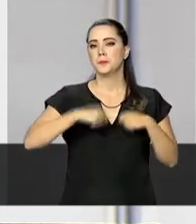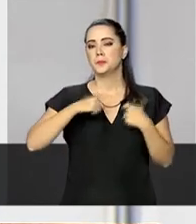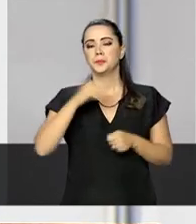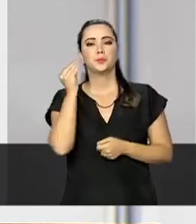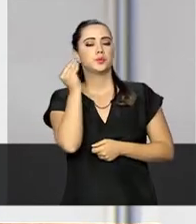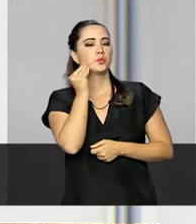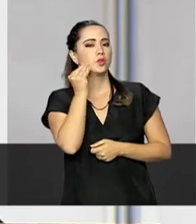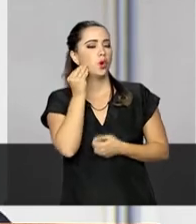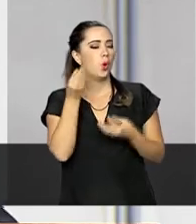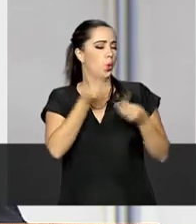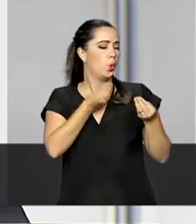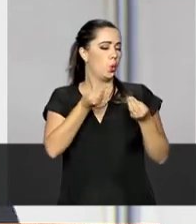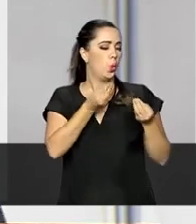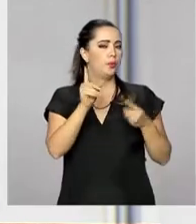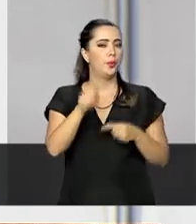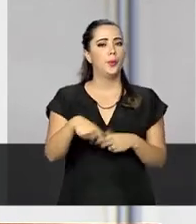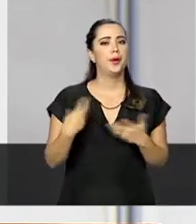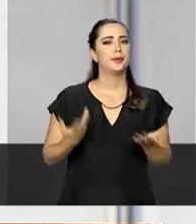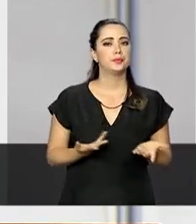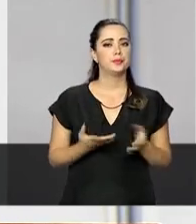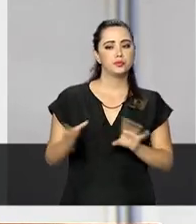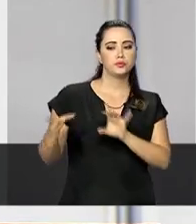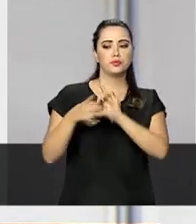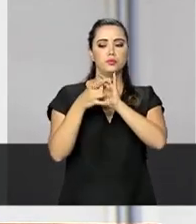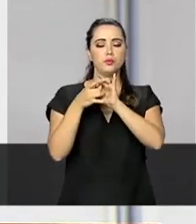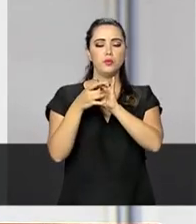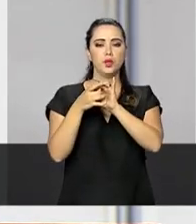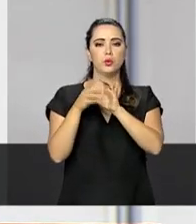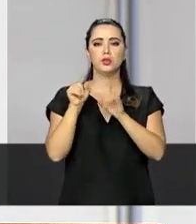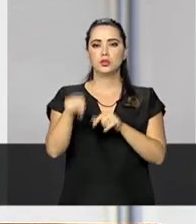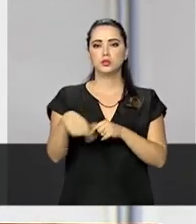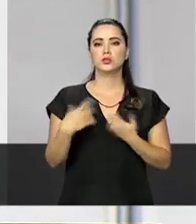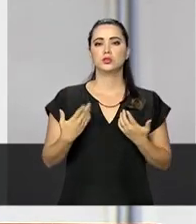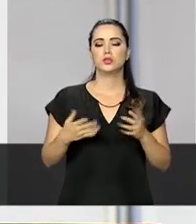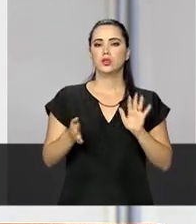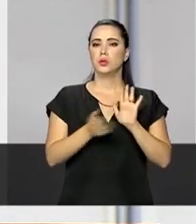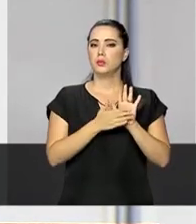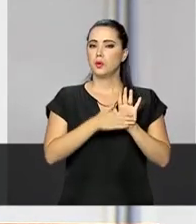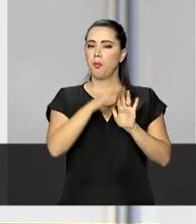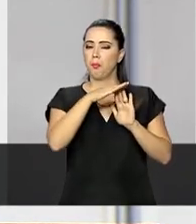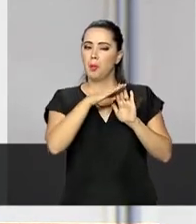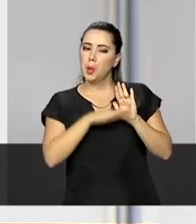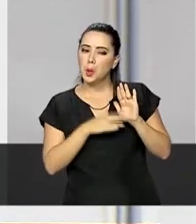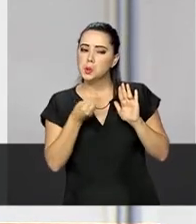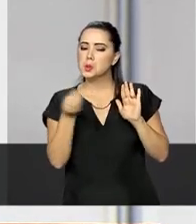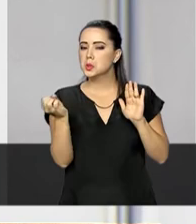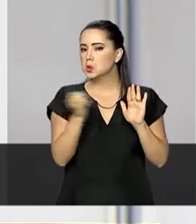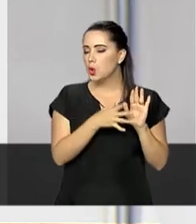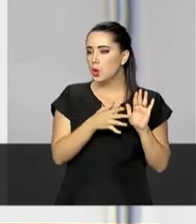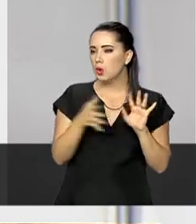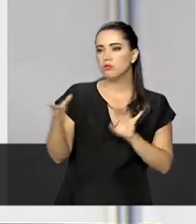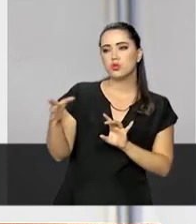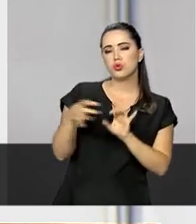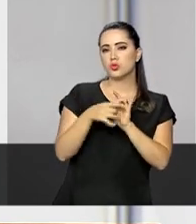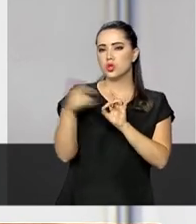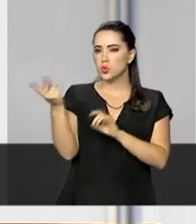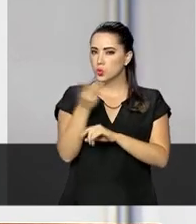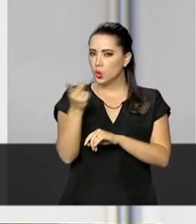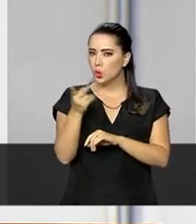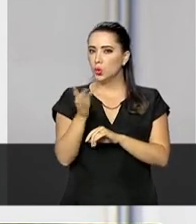como é que seria recebida uma formulação dessa natureza o entusiasmo foi